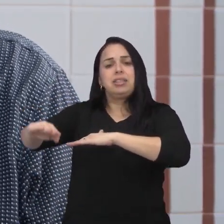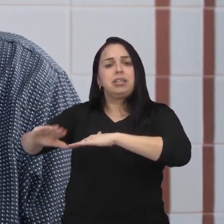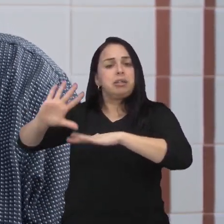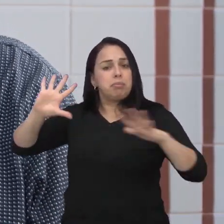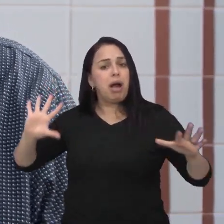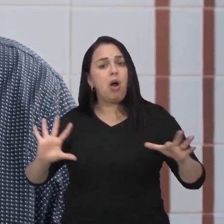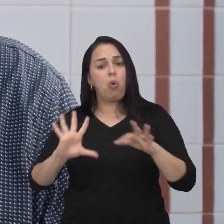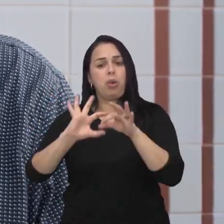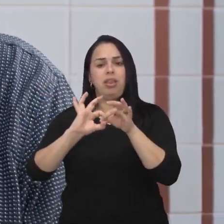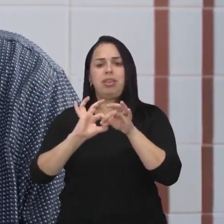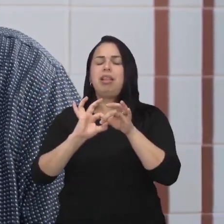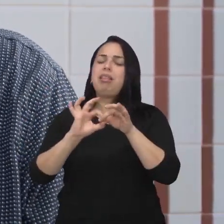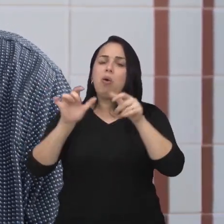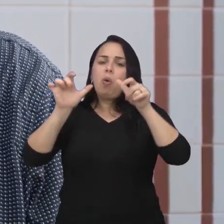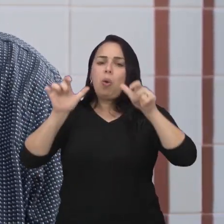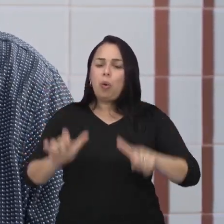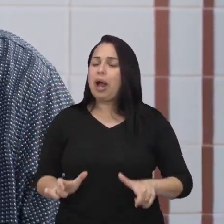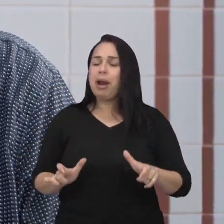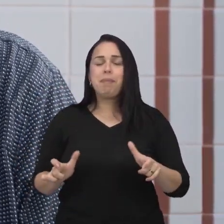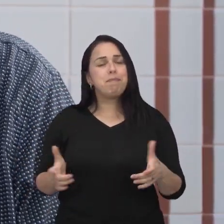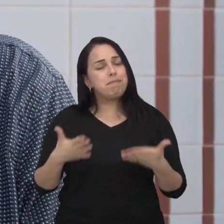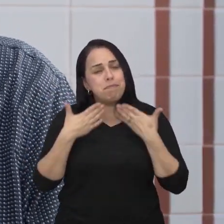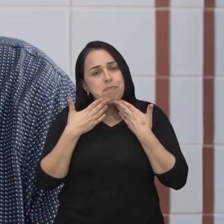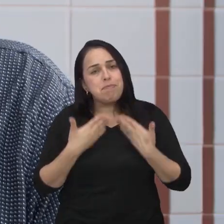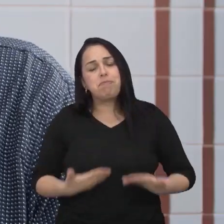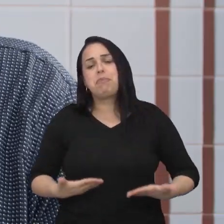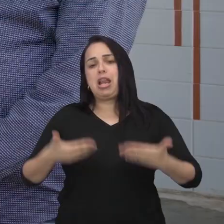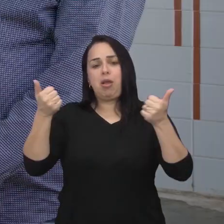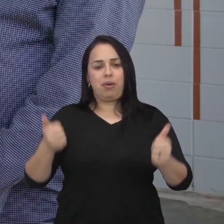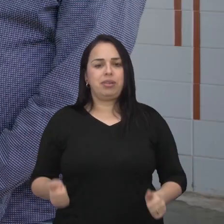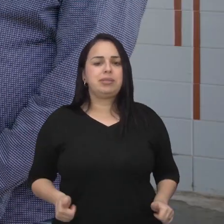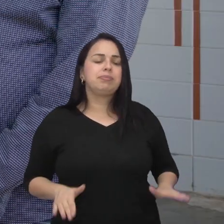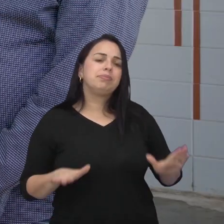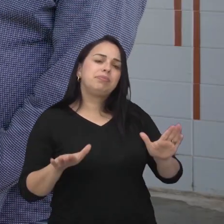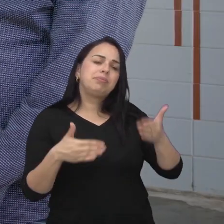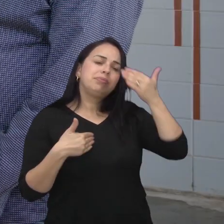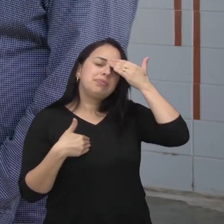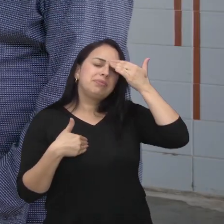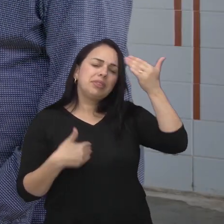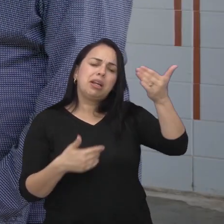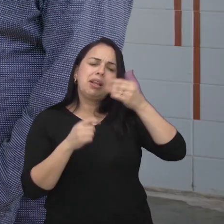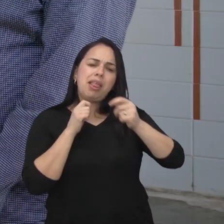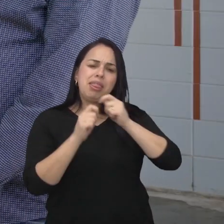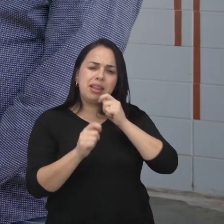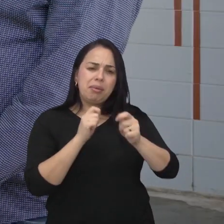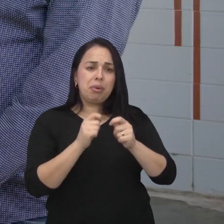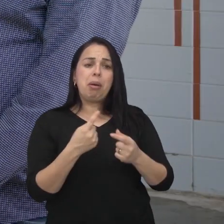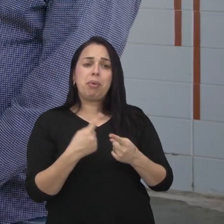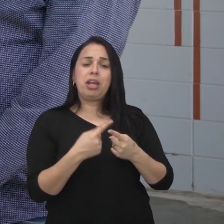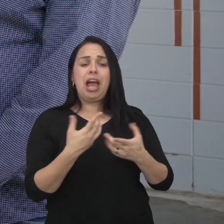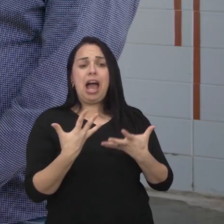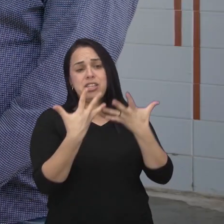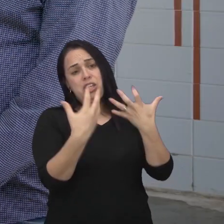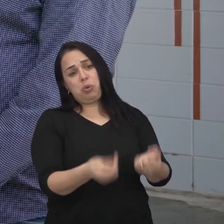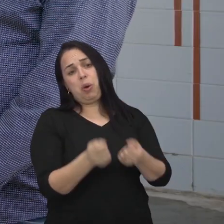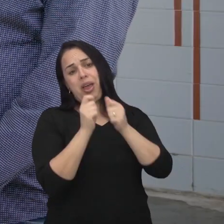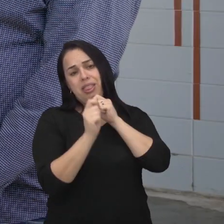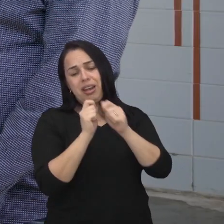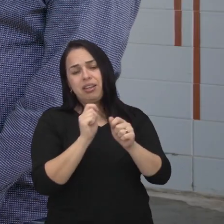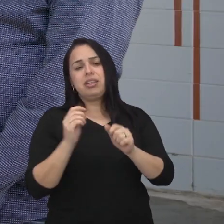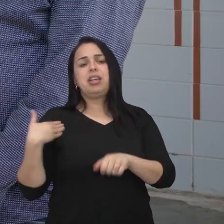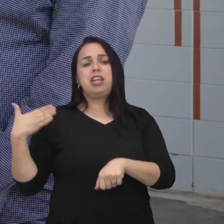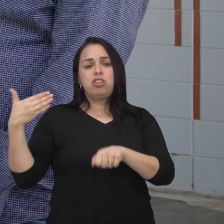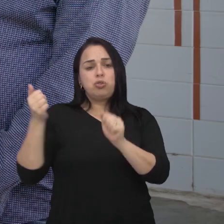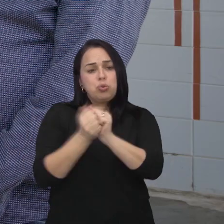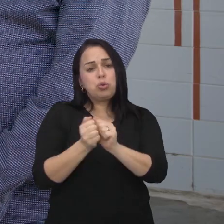juntarmos tudo isso e termos um lugar ainda melhor do que temos hoje. Ademir, obrigada, viu, por ter aceito o nosso convite, vindo aqui no parque